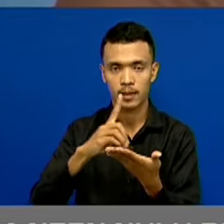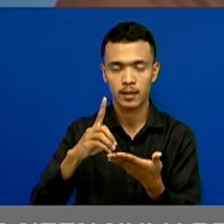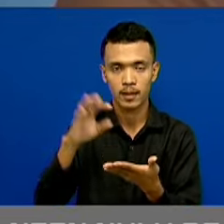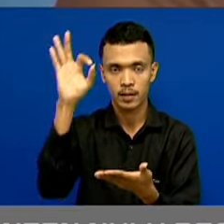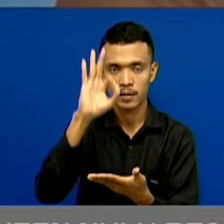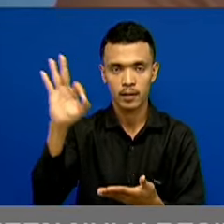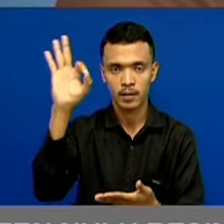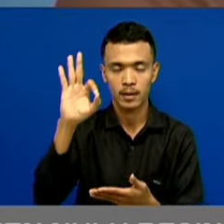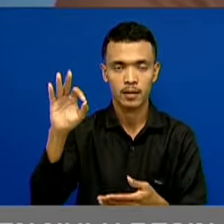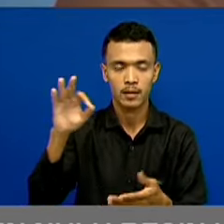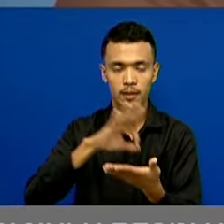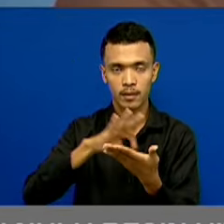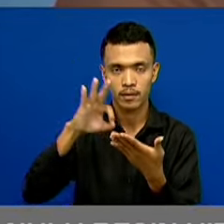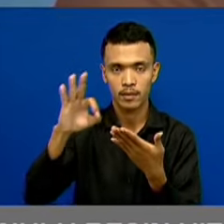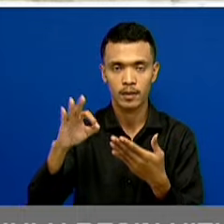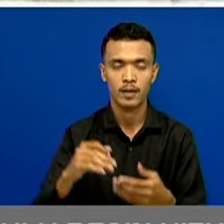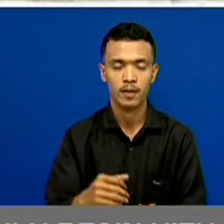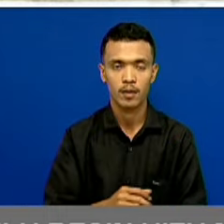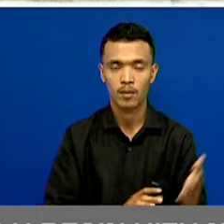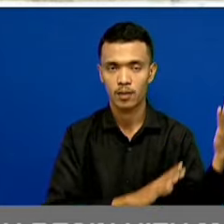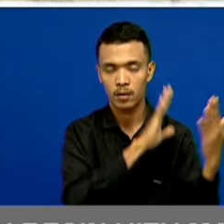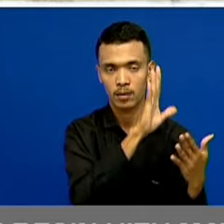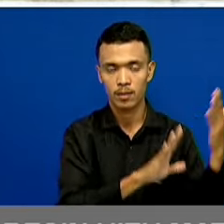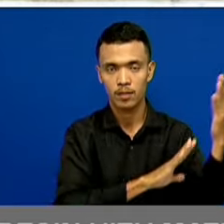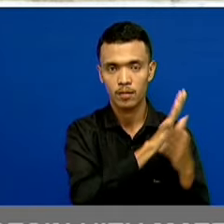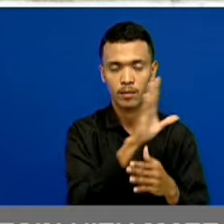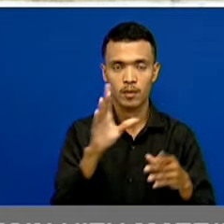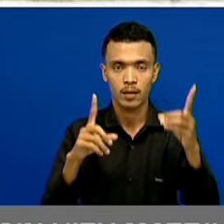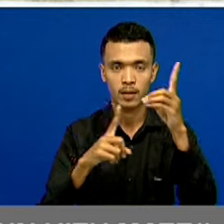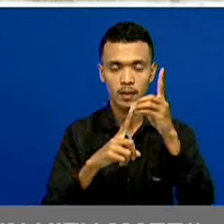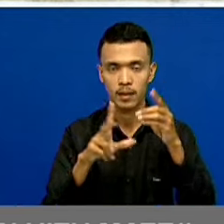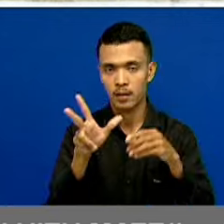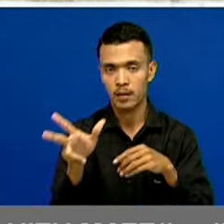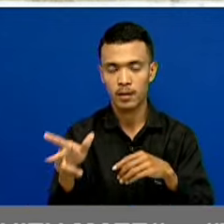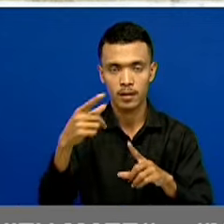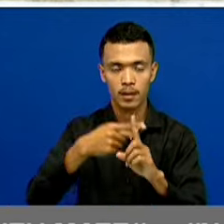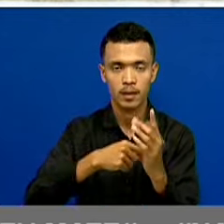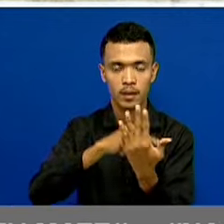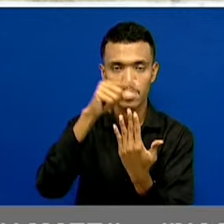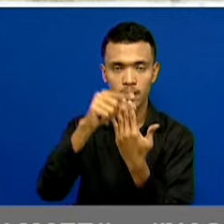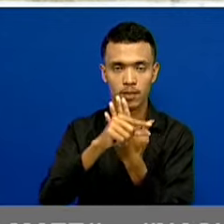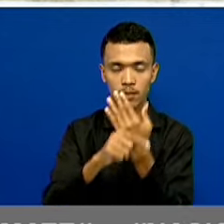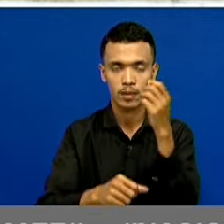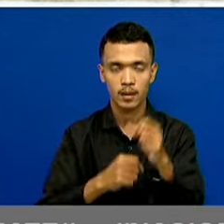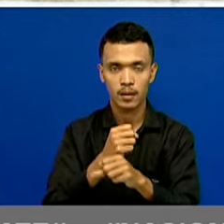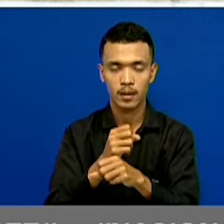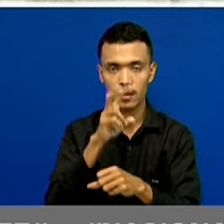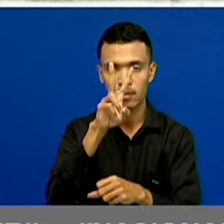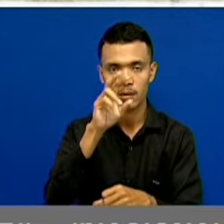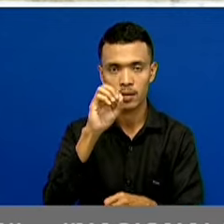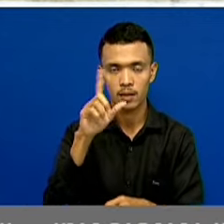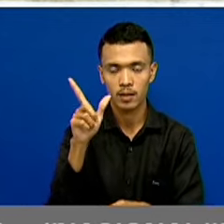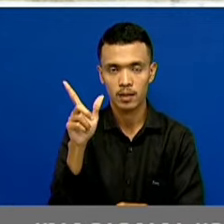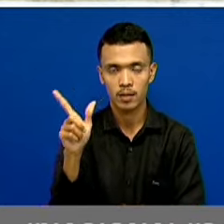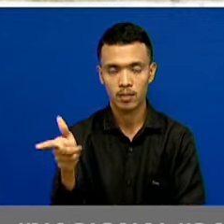sexta-feira. Nomos parte ide mos hodi komemora 30 de agosto badala Rua Nulu Racing 5. Nomos visita